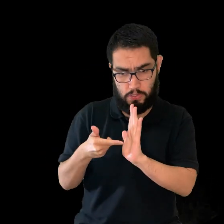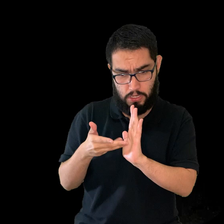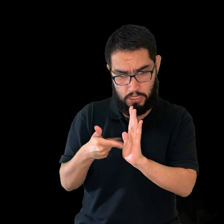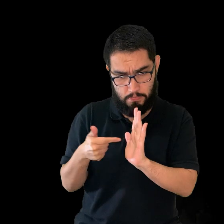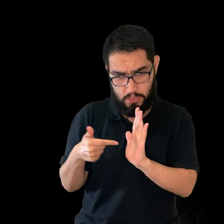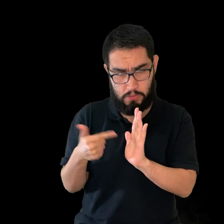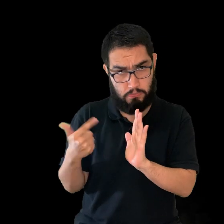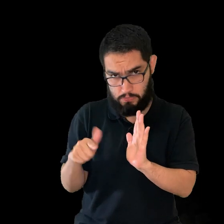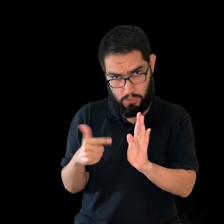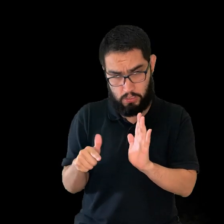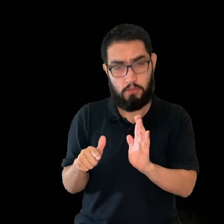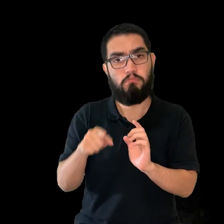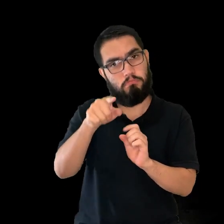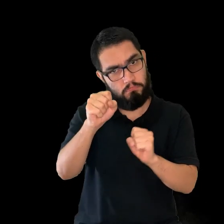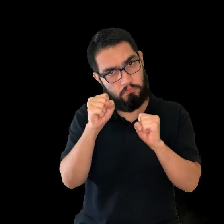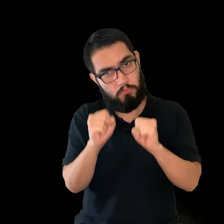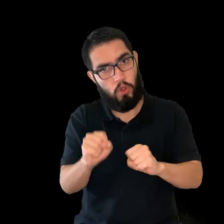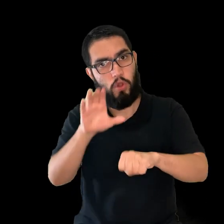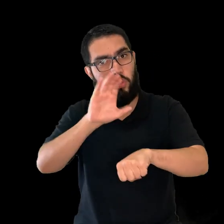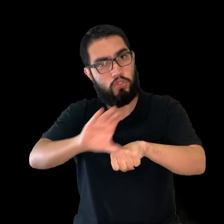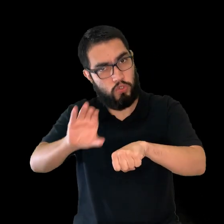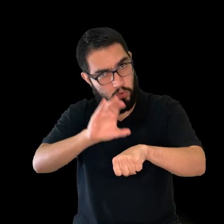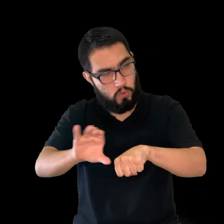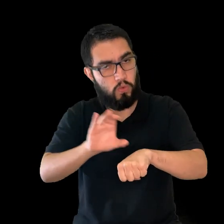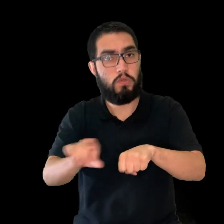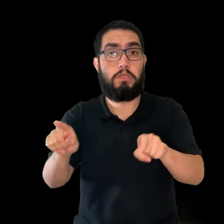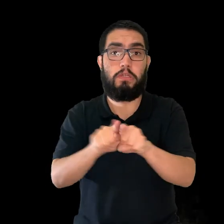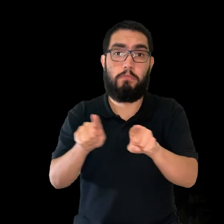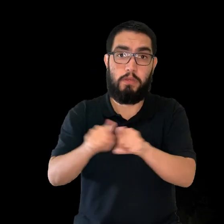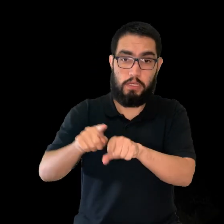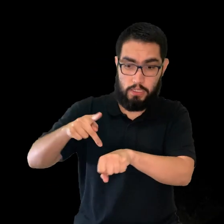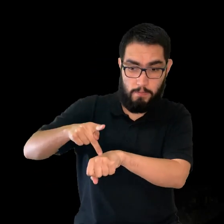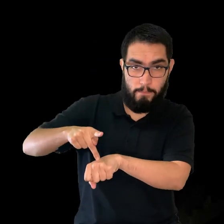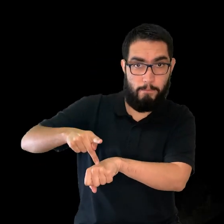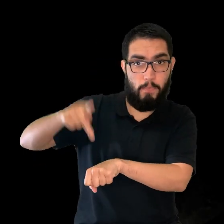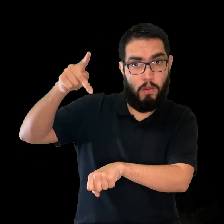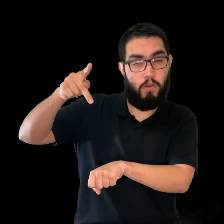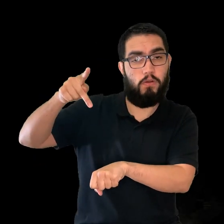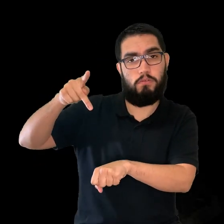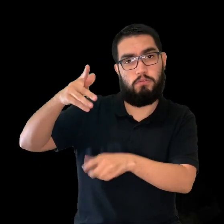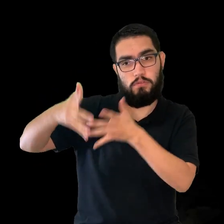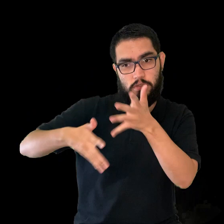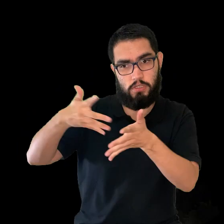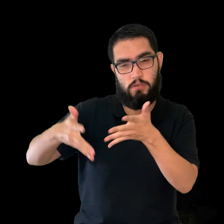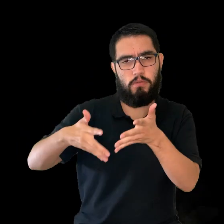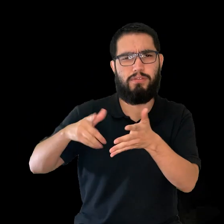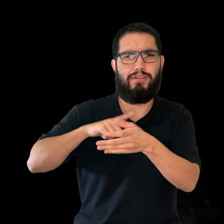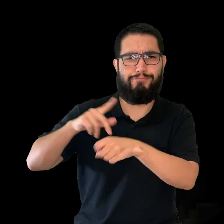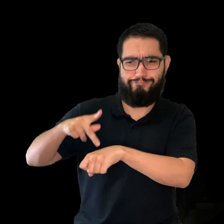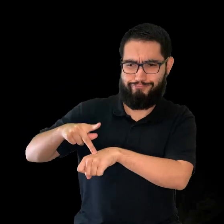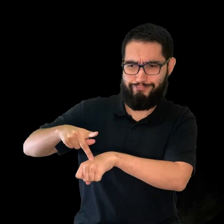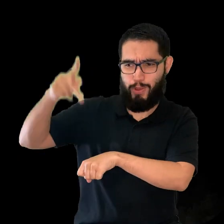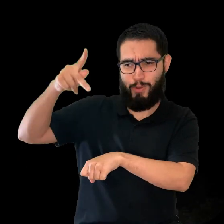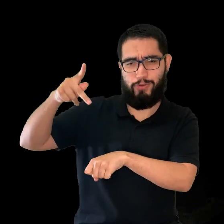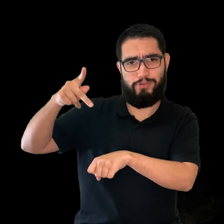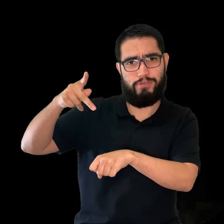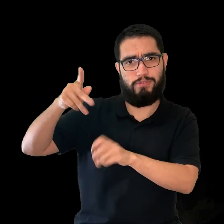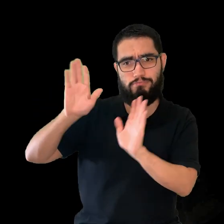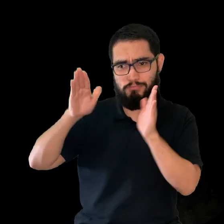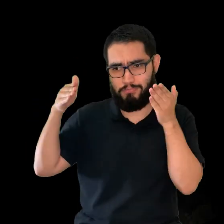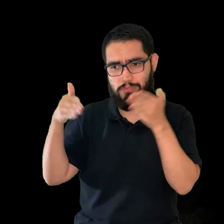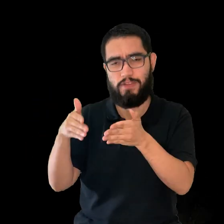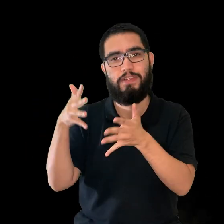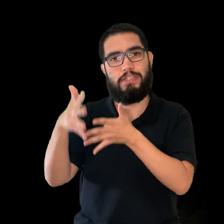existindo ProLibras, você pode tentar os cursos e sim uma pós em Libras, ou existem várias pós hoje